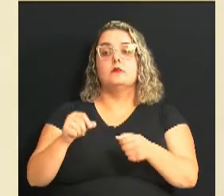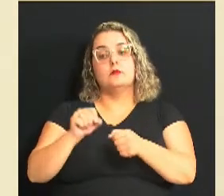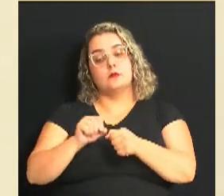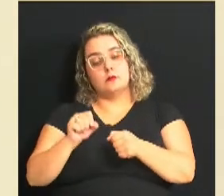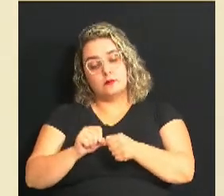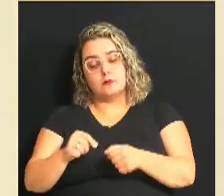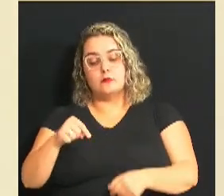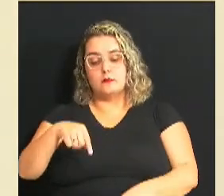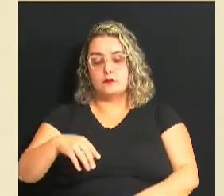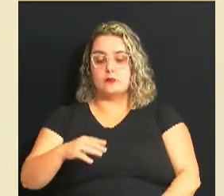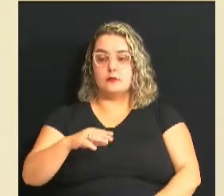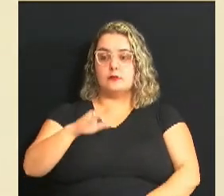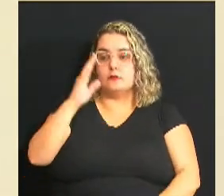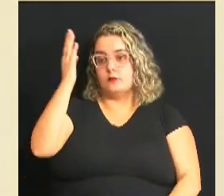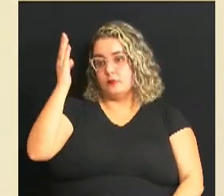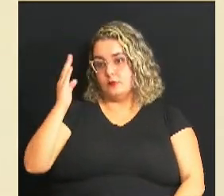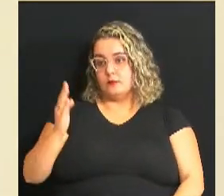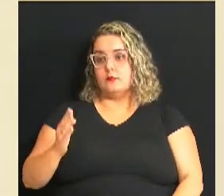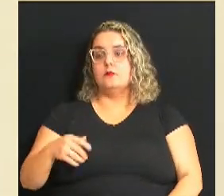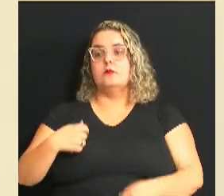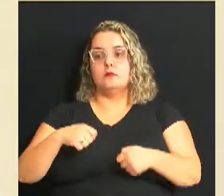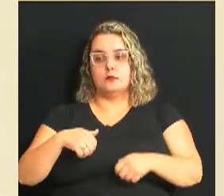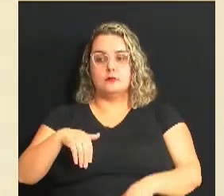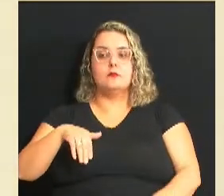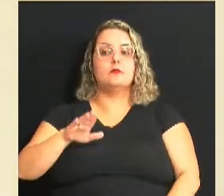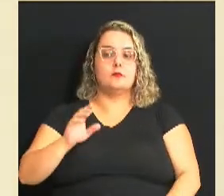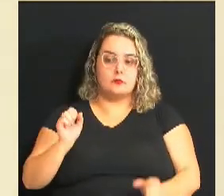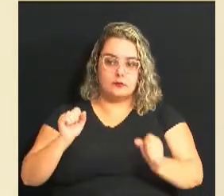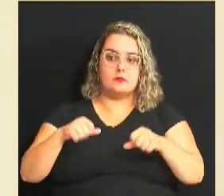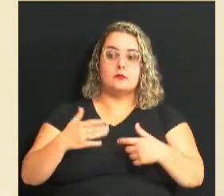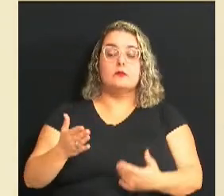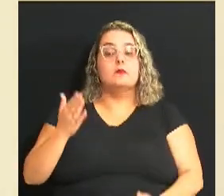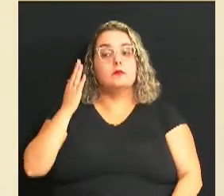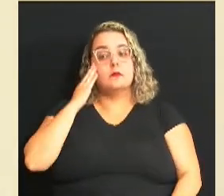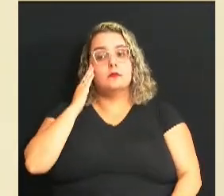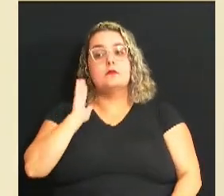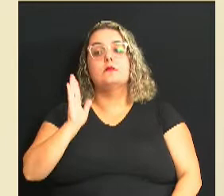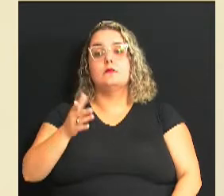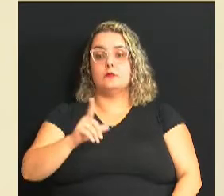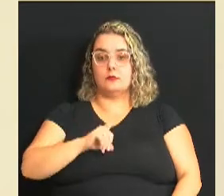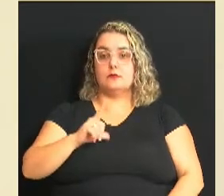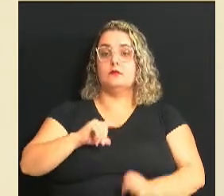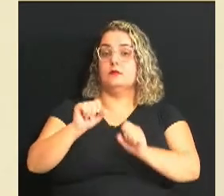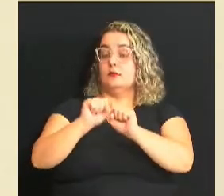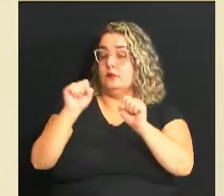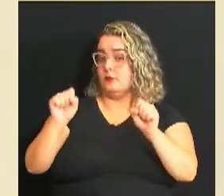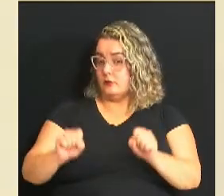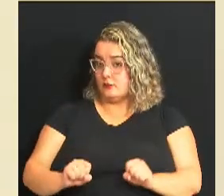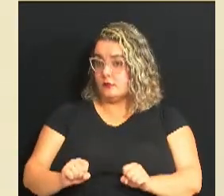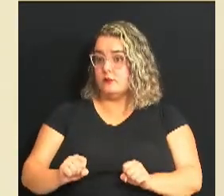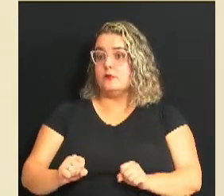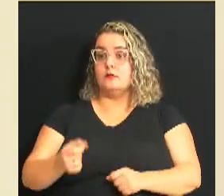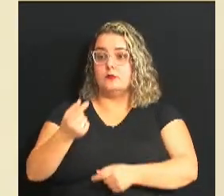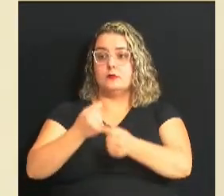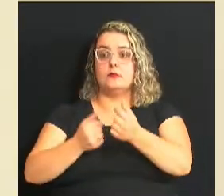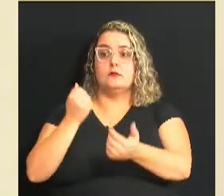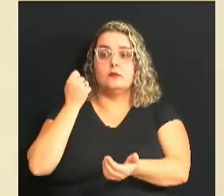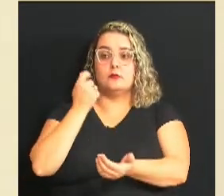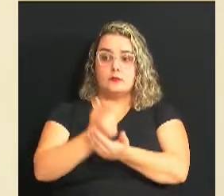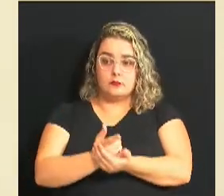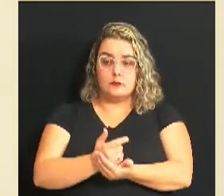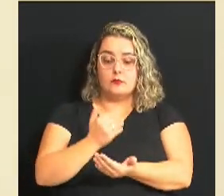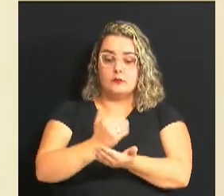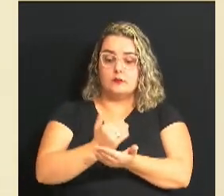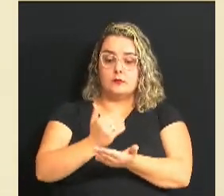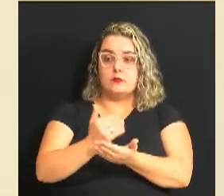Brasil. Precisaria de mais? Sim, mas a gente sabe que já existe um sistema de financiamento das artes através